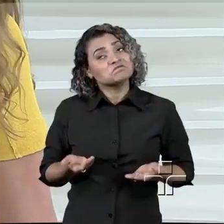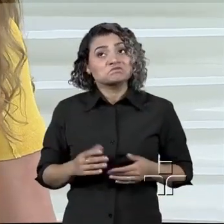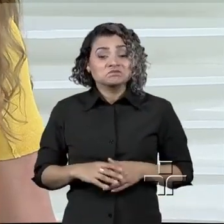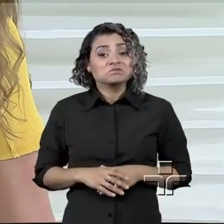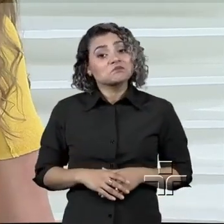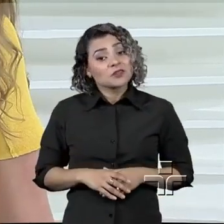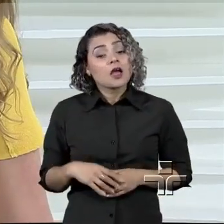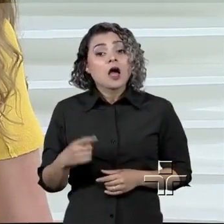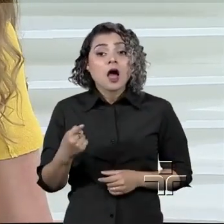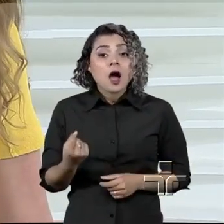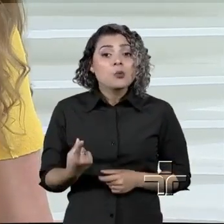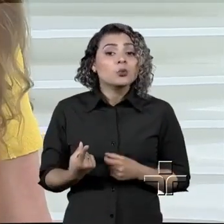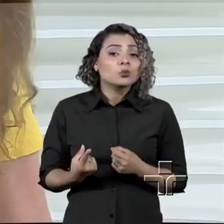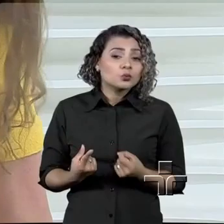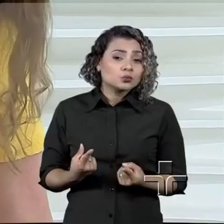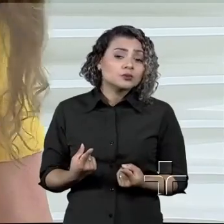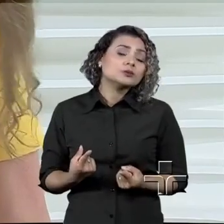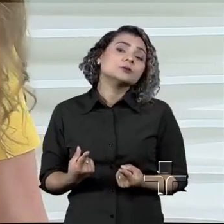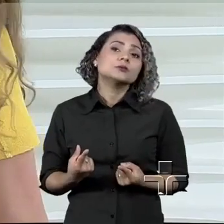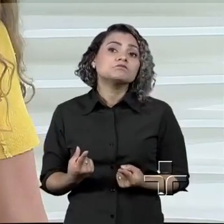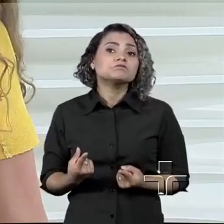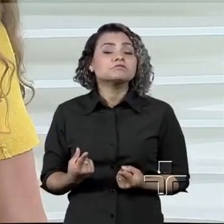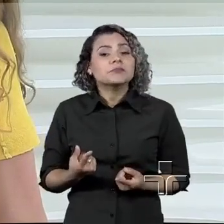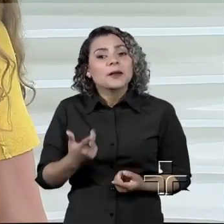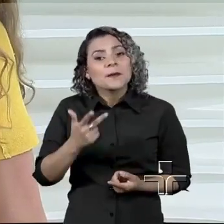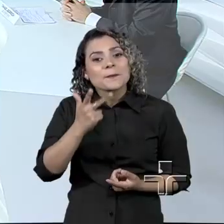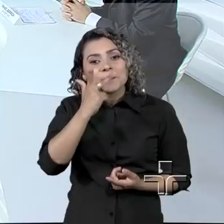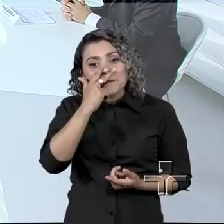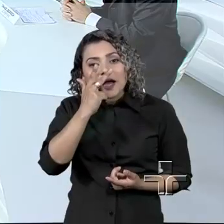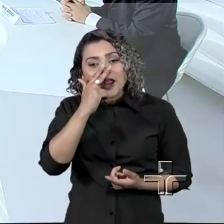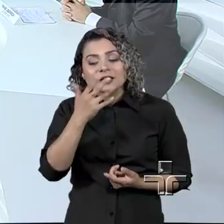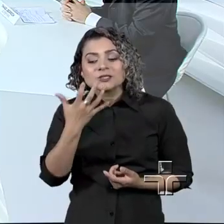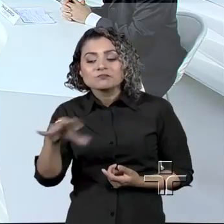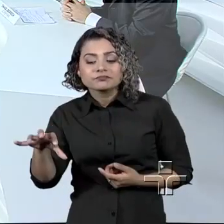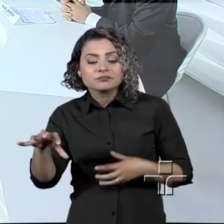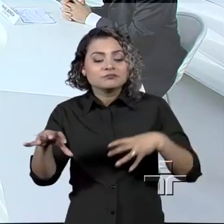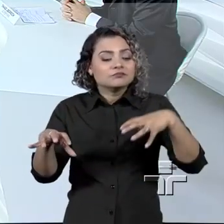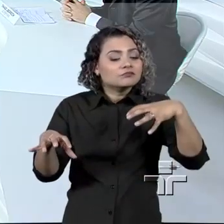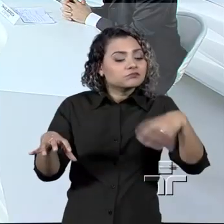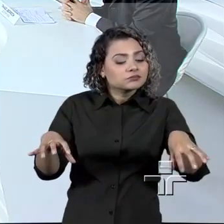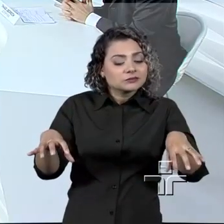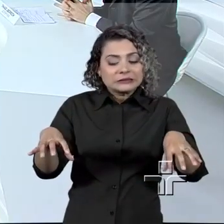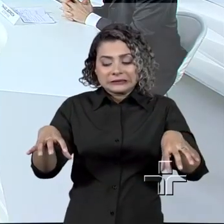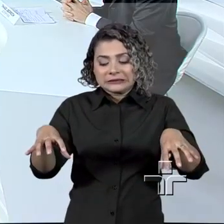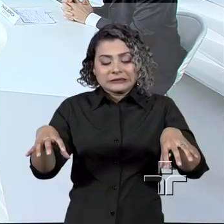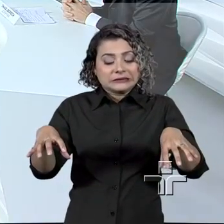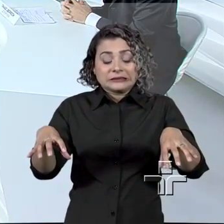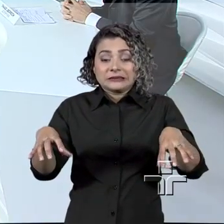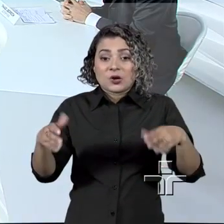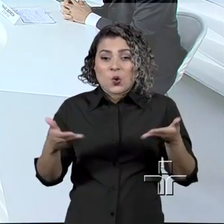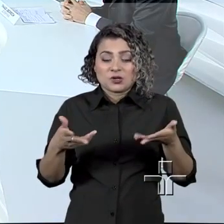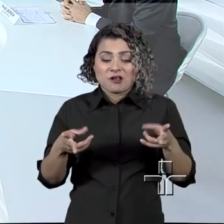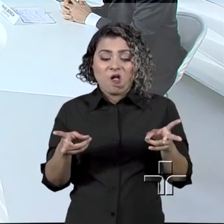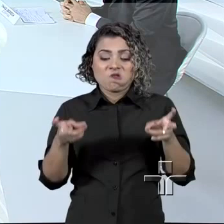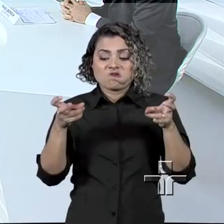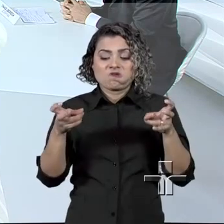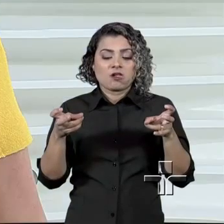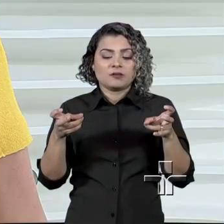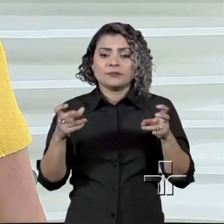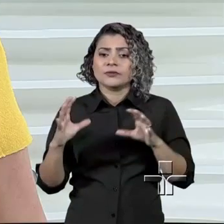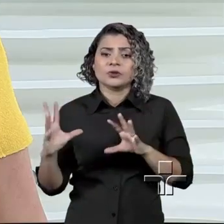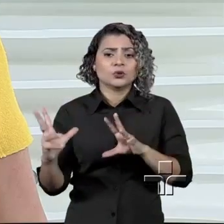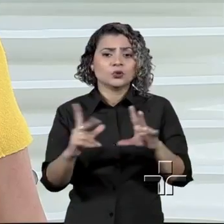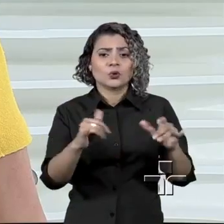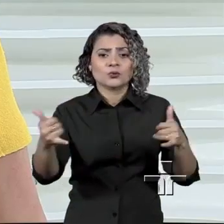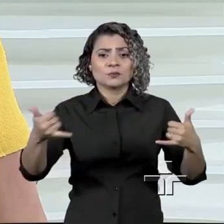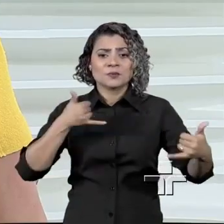tanto alguns que parecem de um lado e outros que parecem de outro, todos me ligaram